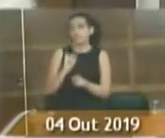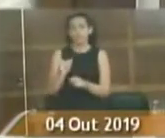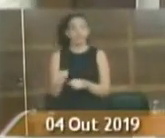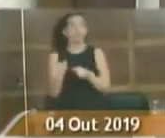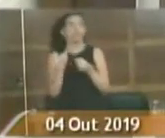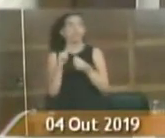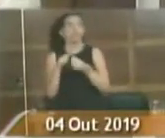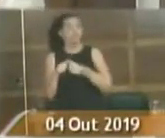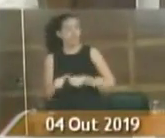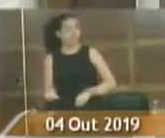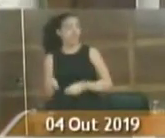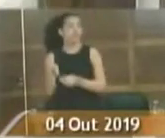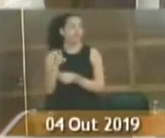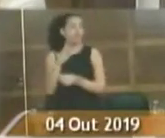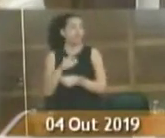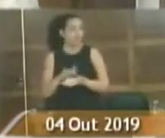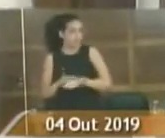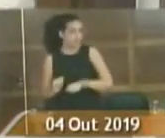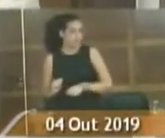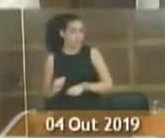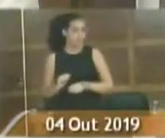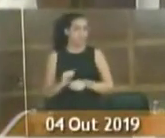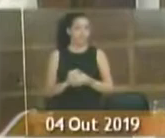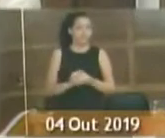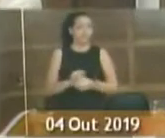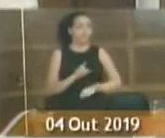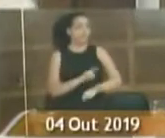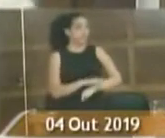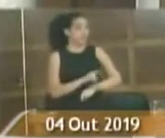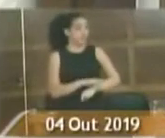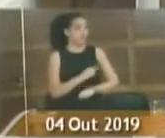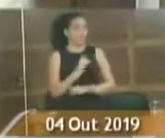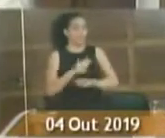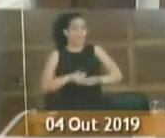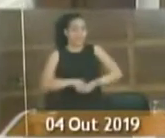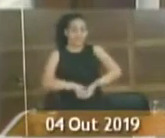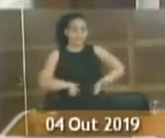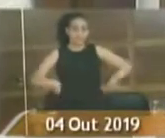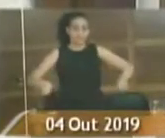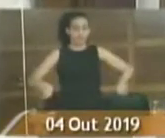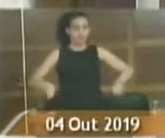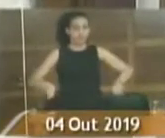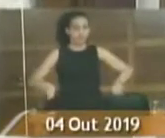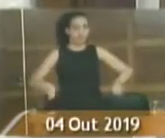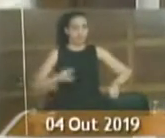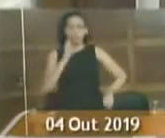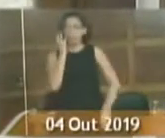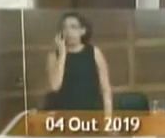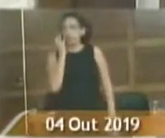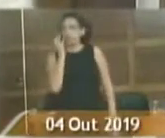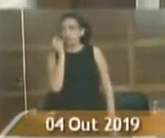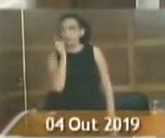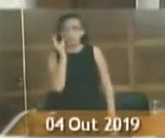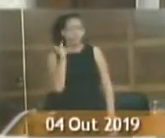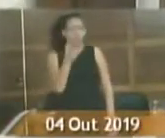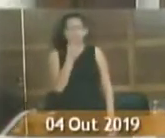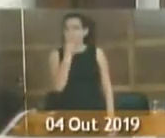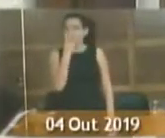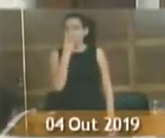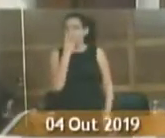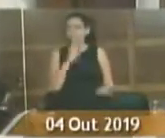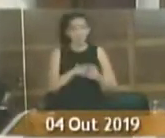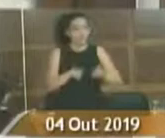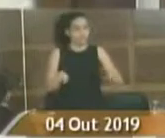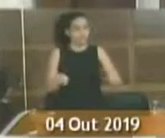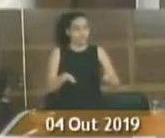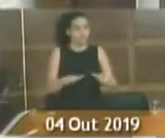vai, ou então vai pegar um banheirinho, um espaço só para aquele gatinho ou para aquele cachorrinho, para ele se tratar durante